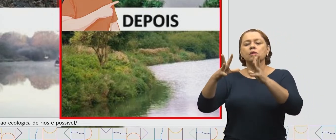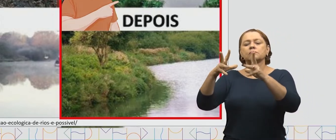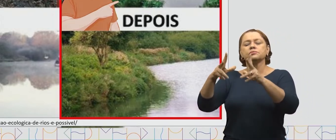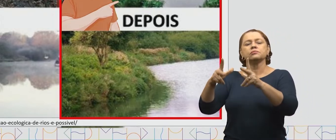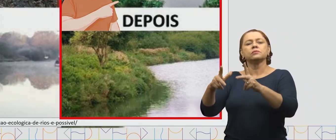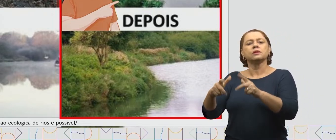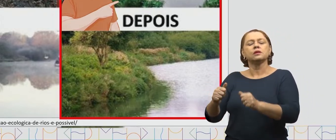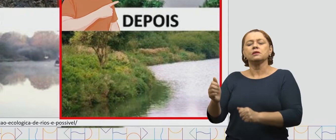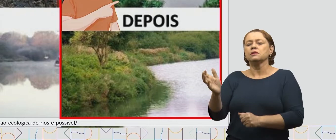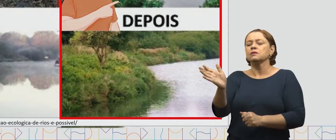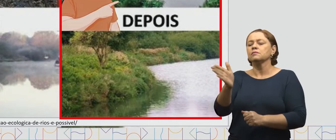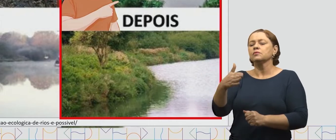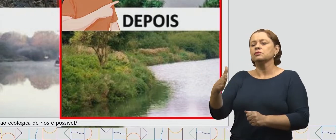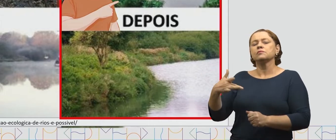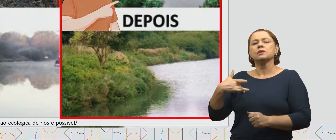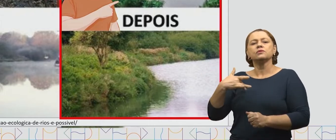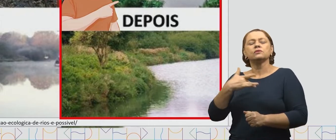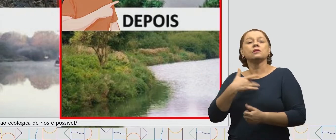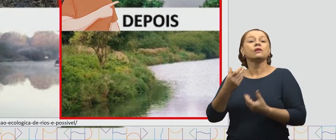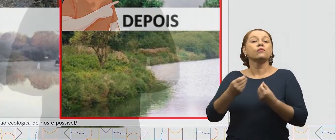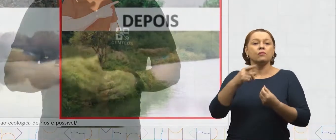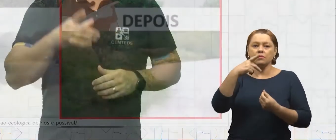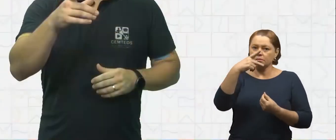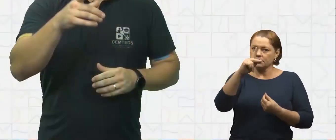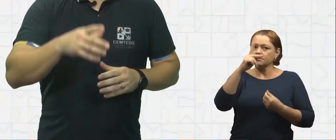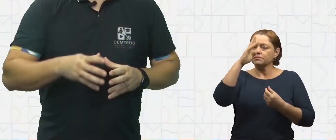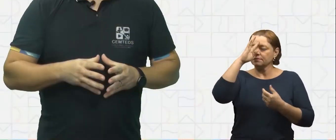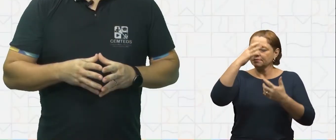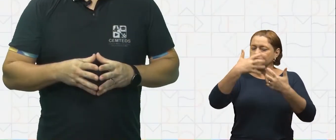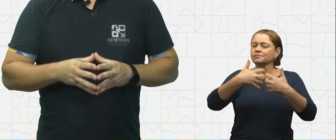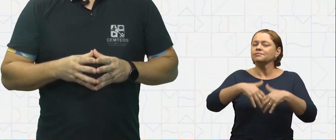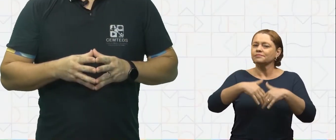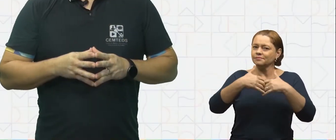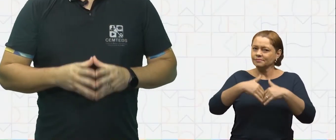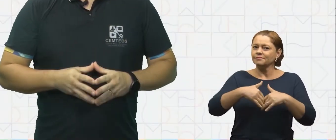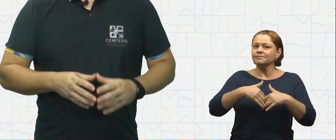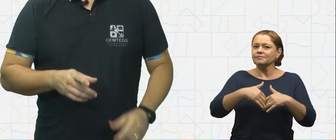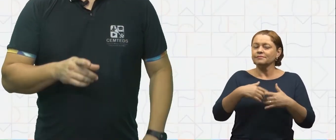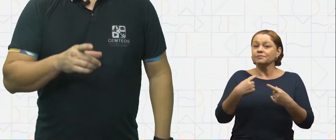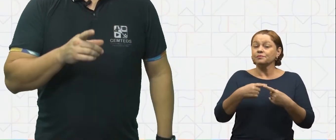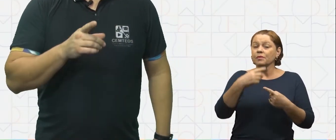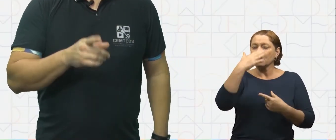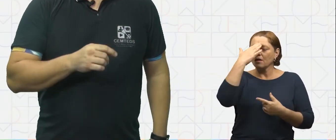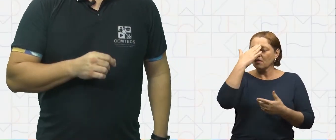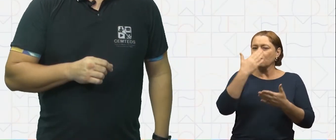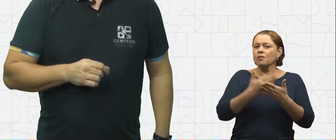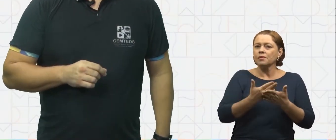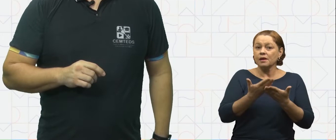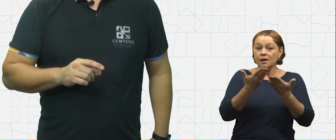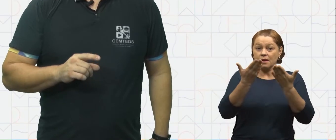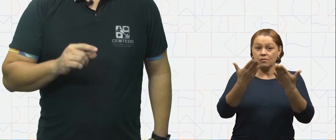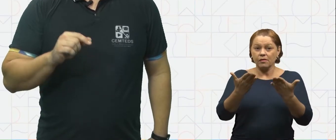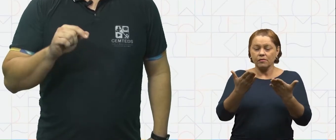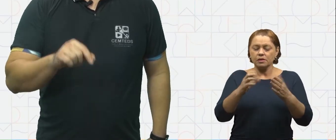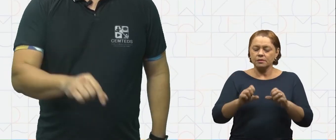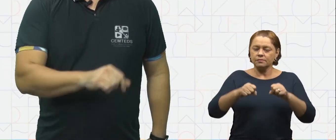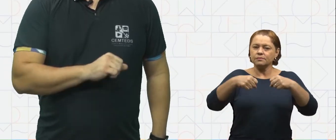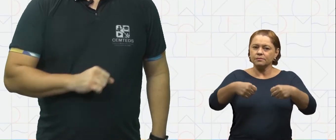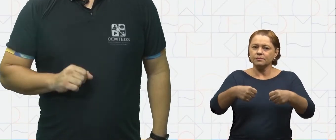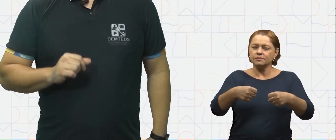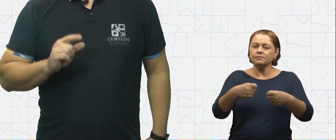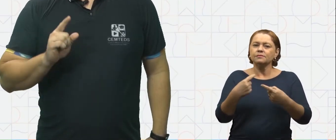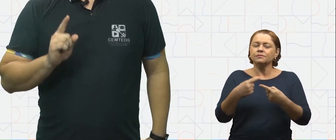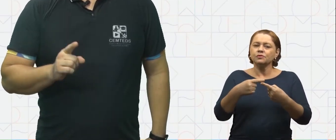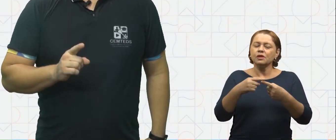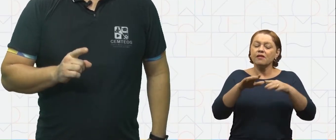você, dedicado aluno, como reflexão. Obrigado a você, dedicado aluno, por me acompanhar até